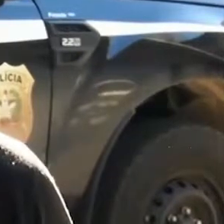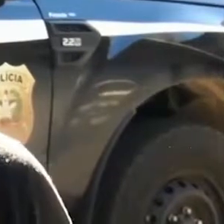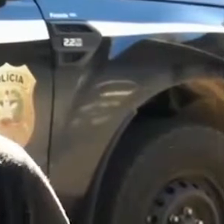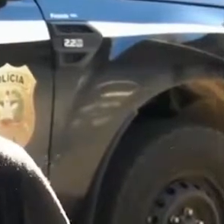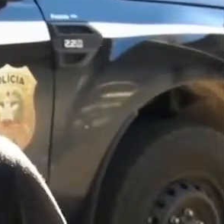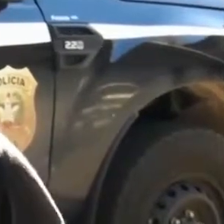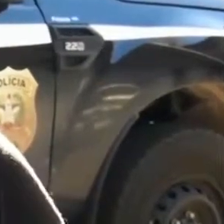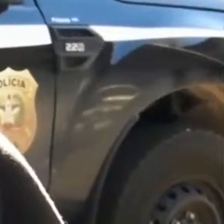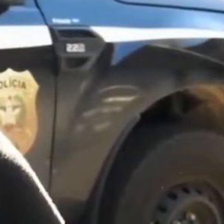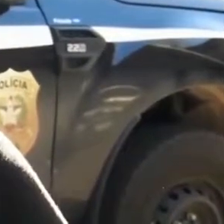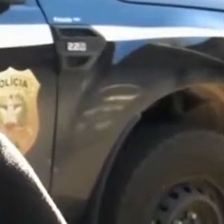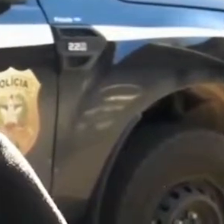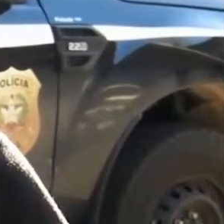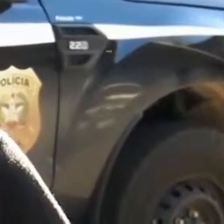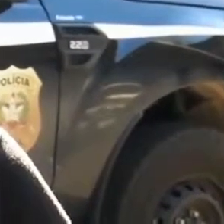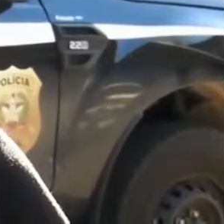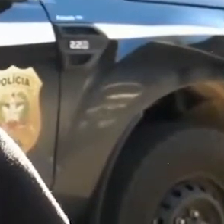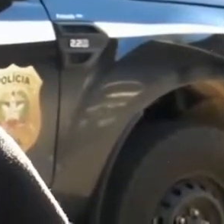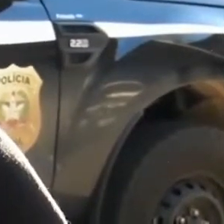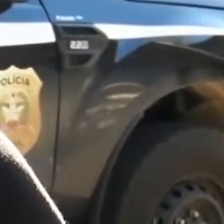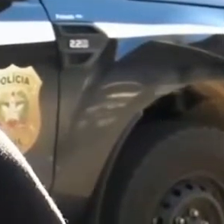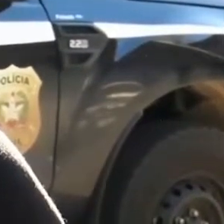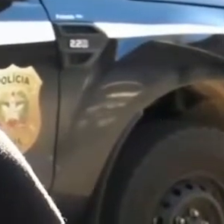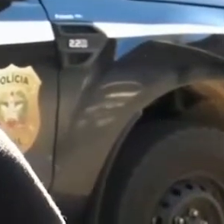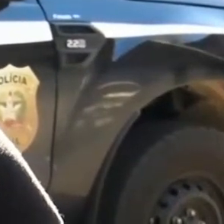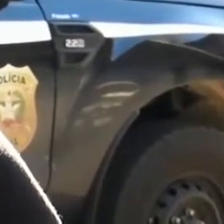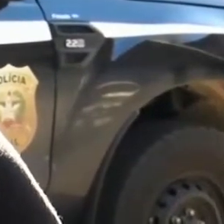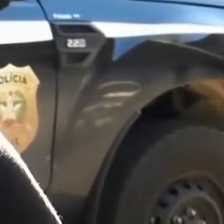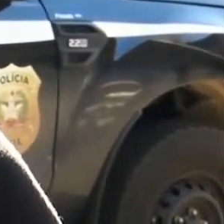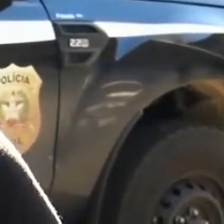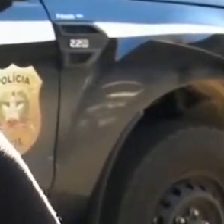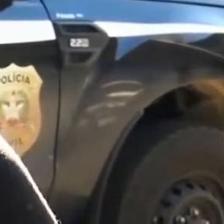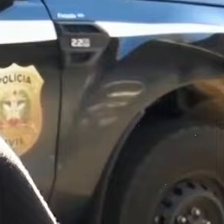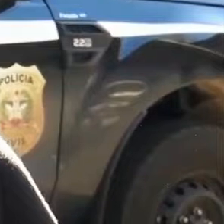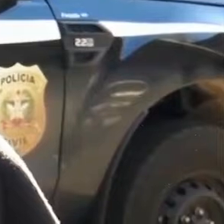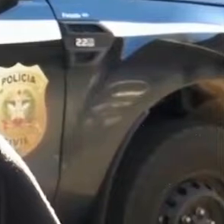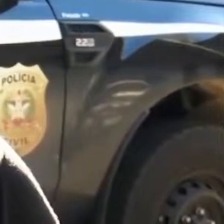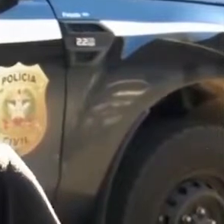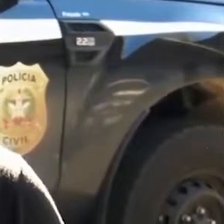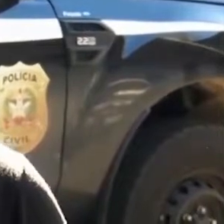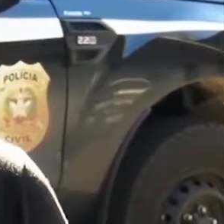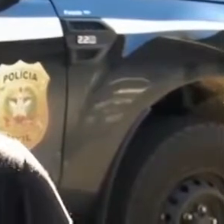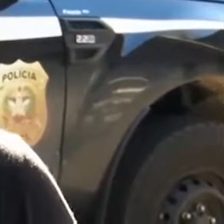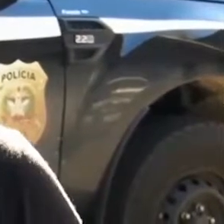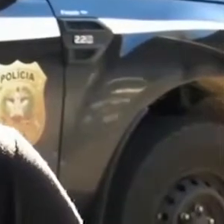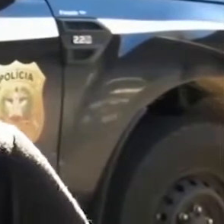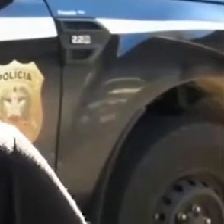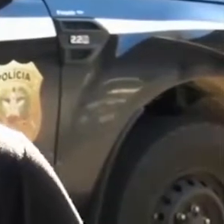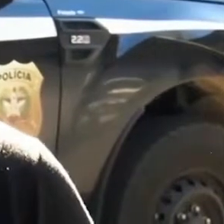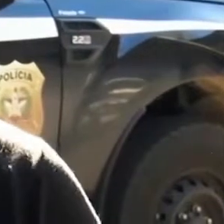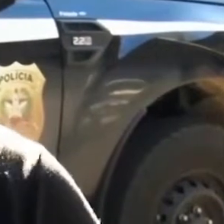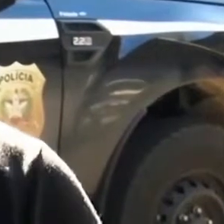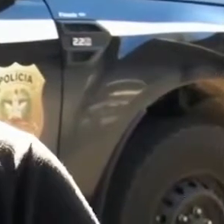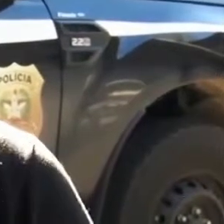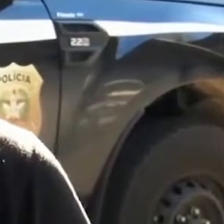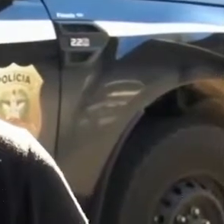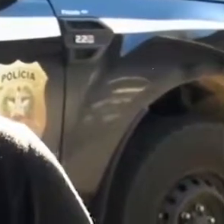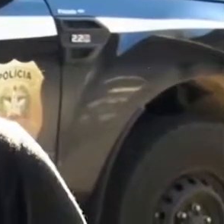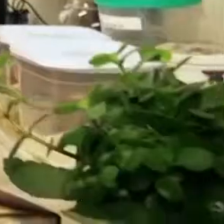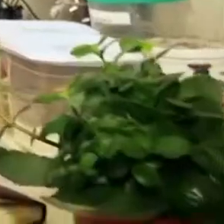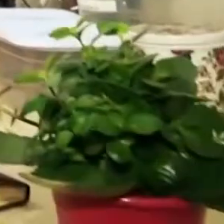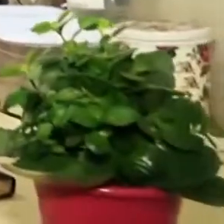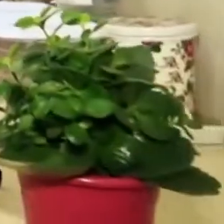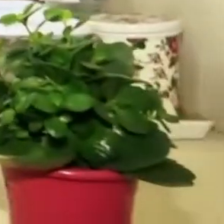do serviço de investigação da Polícia Civil, né, ele é